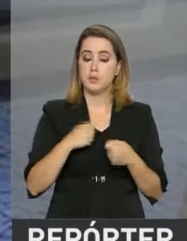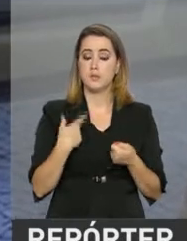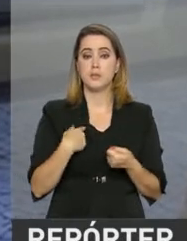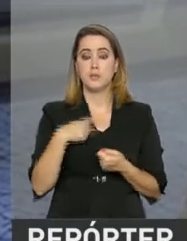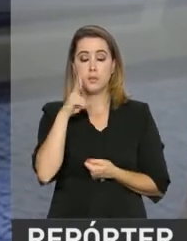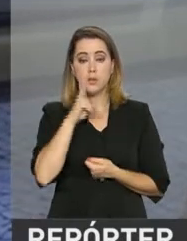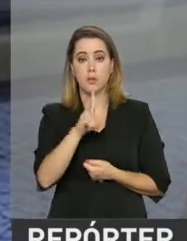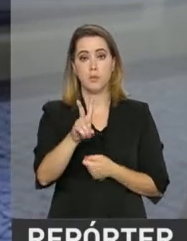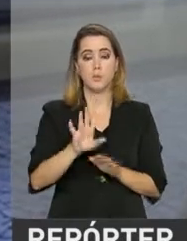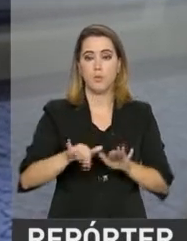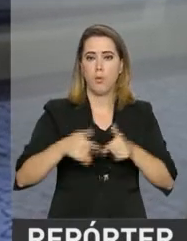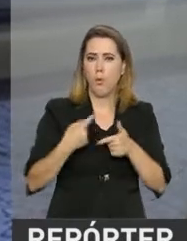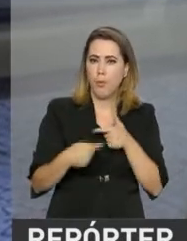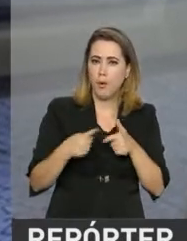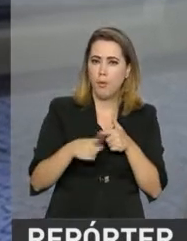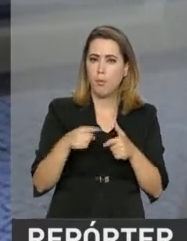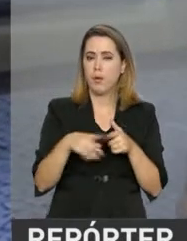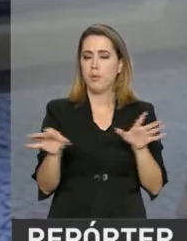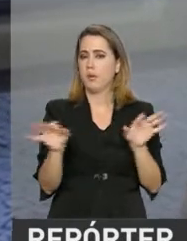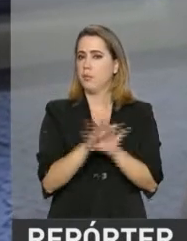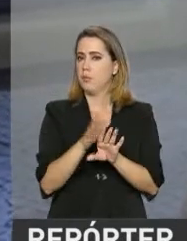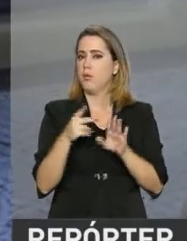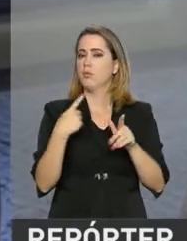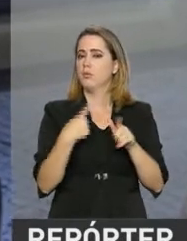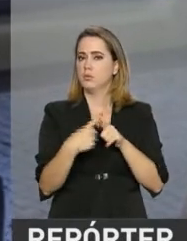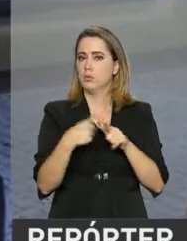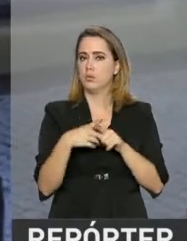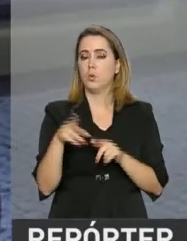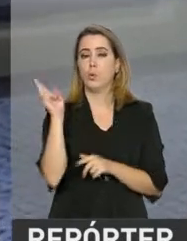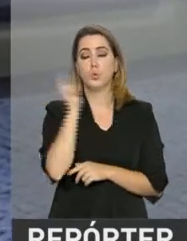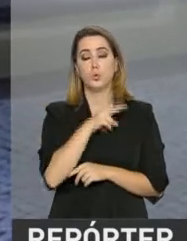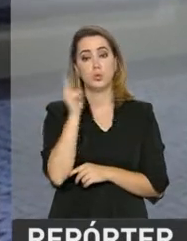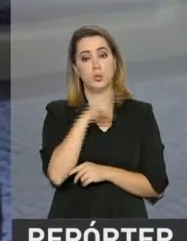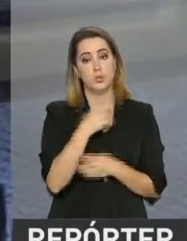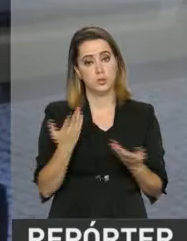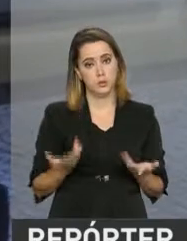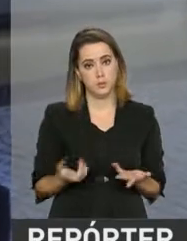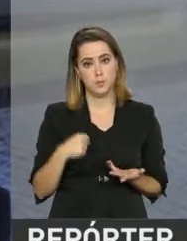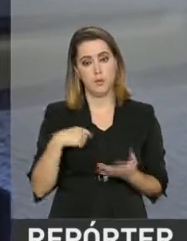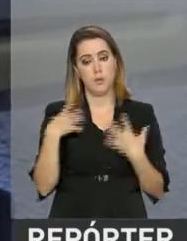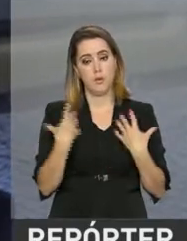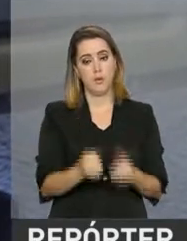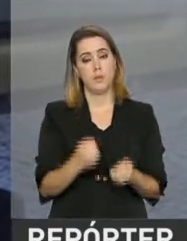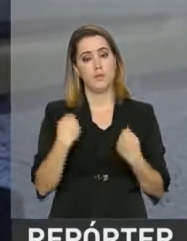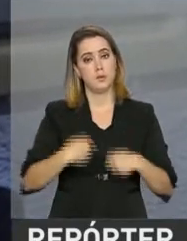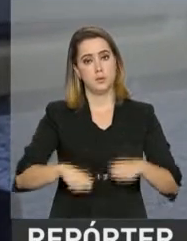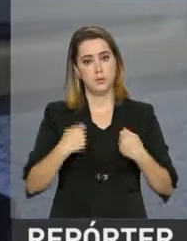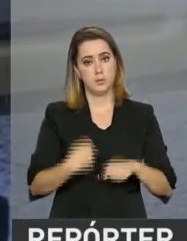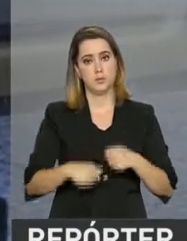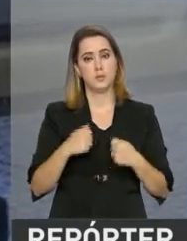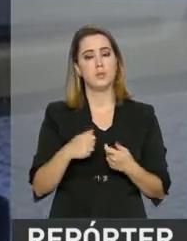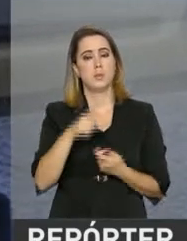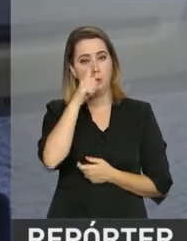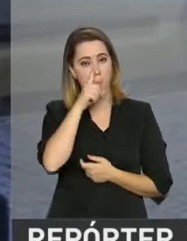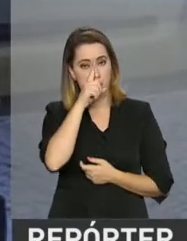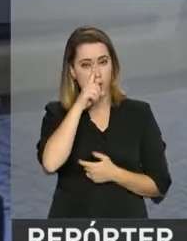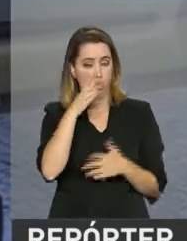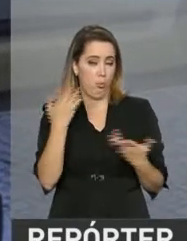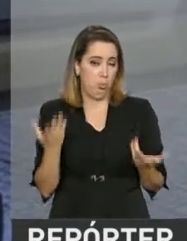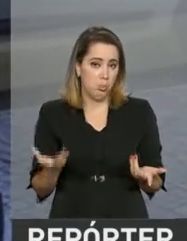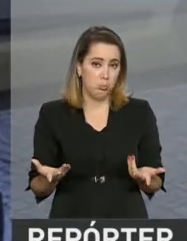resolver essa reforma previdenciária o mais urgente possível e vamos ter que tomar os riscos aí